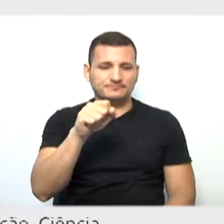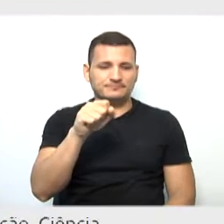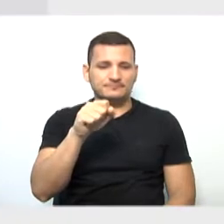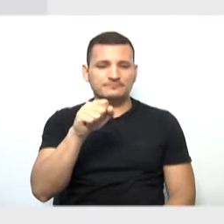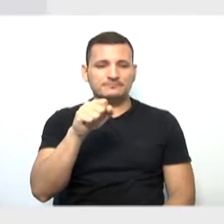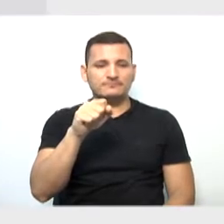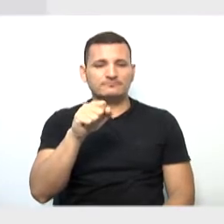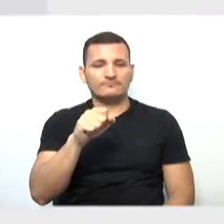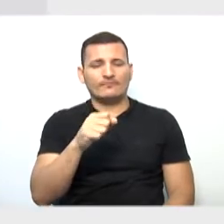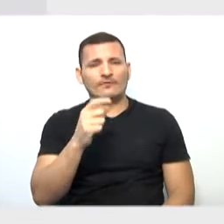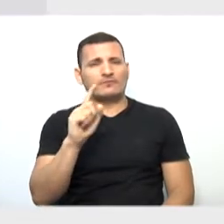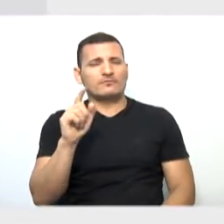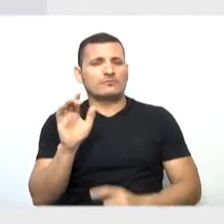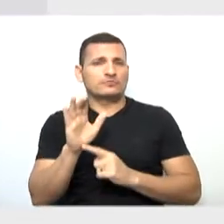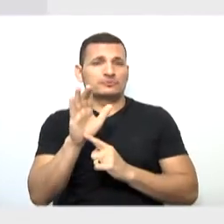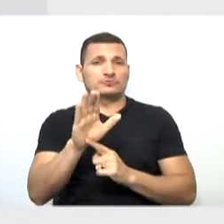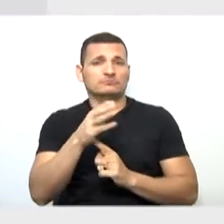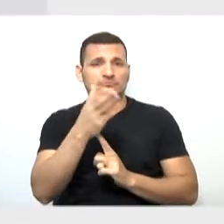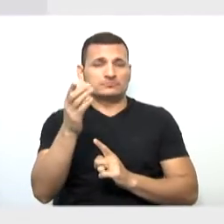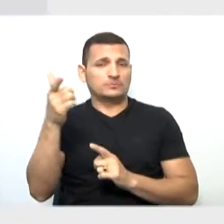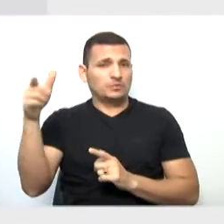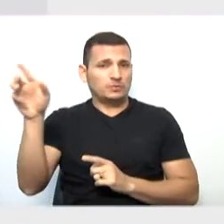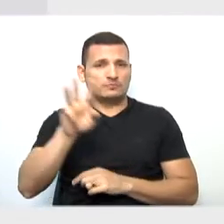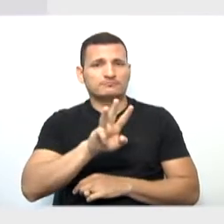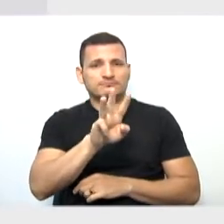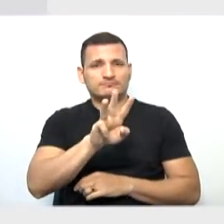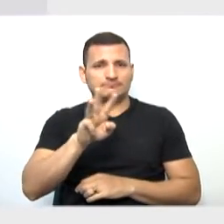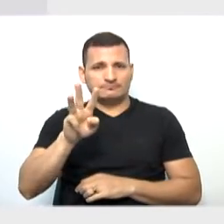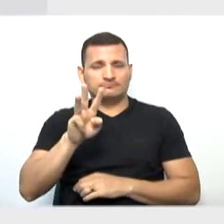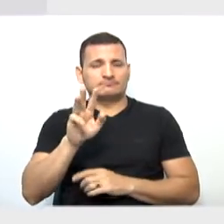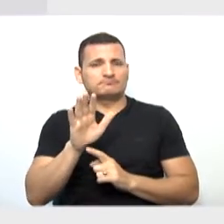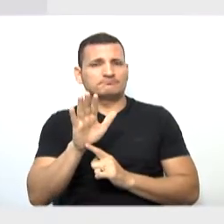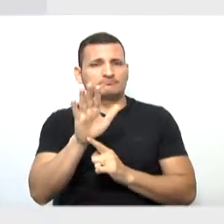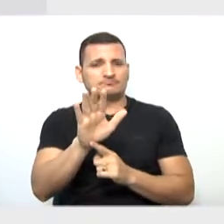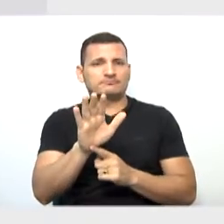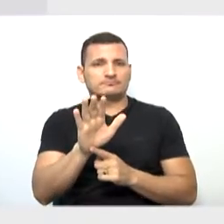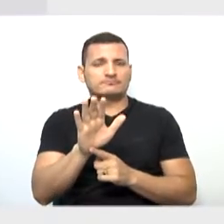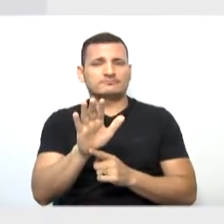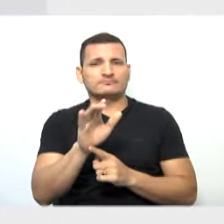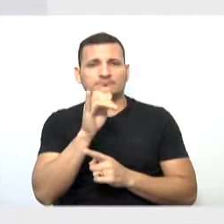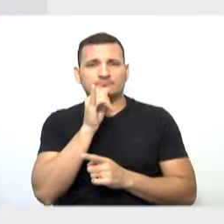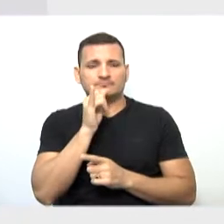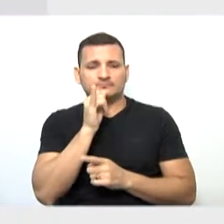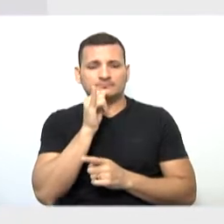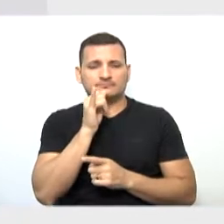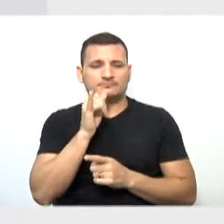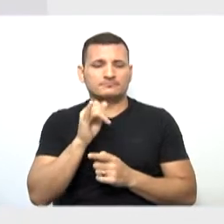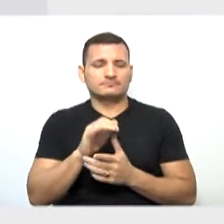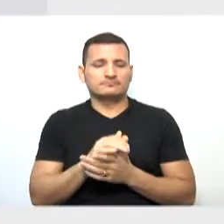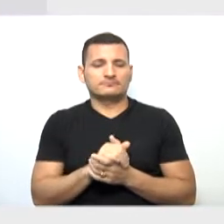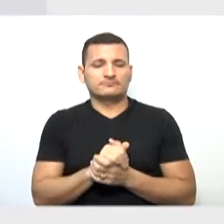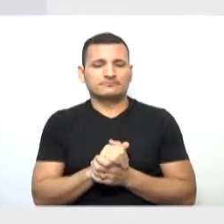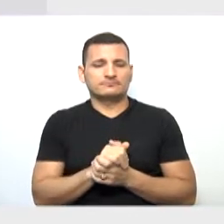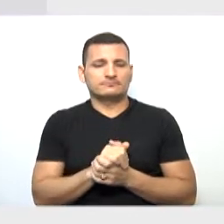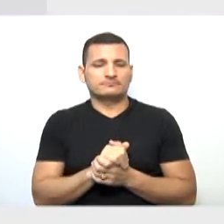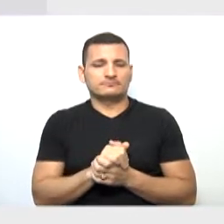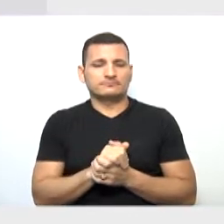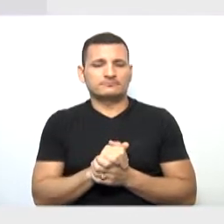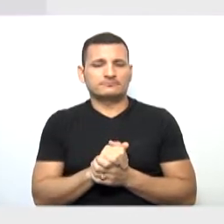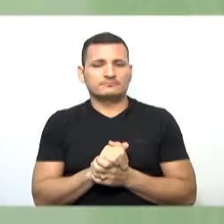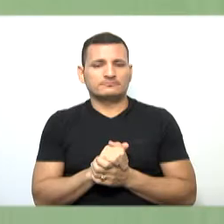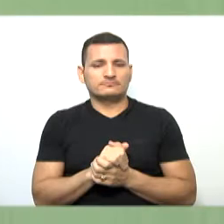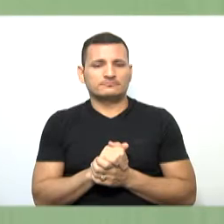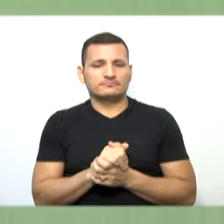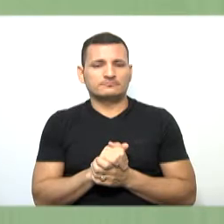vocês outros exemplos de um site incrível que eu vou mostrar já para vocês sobre,